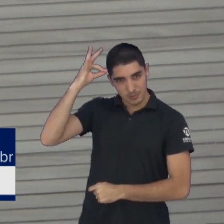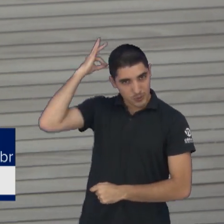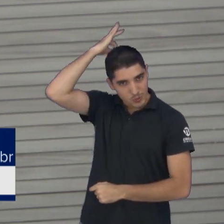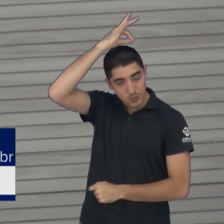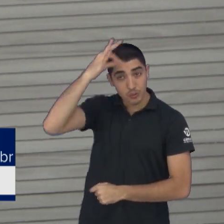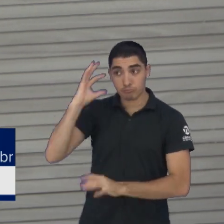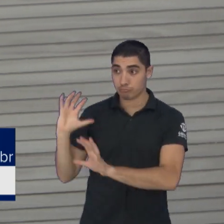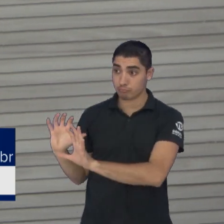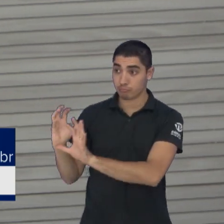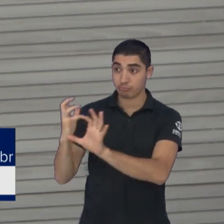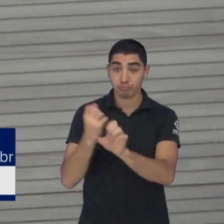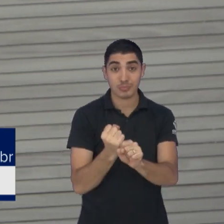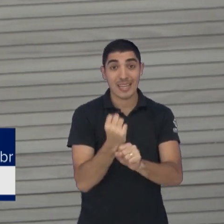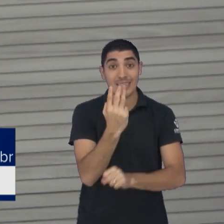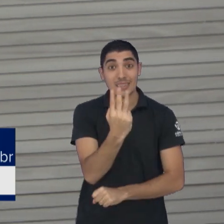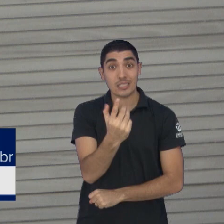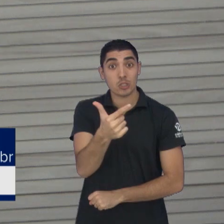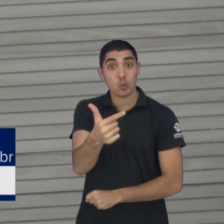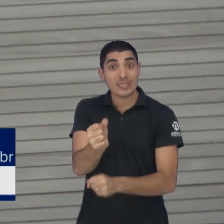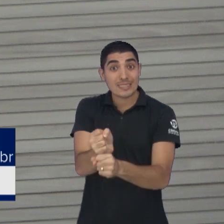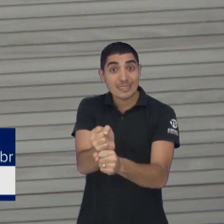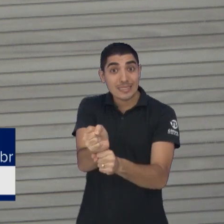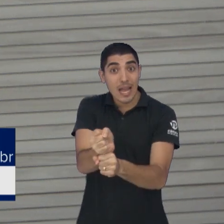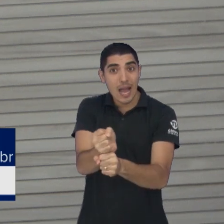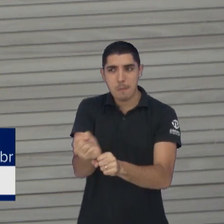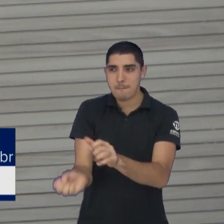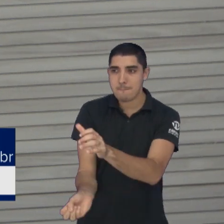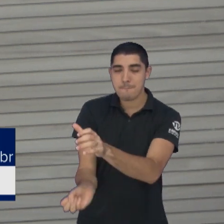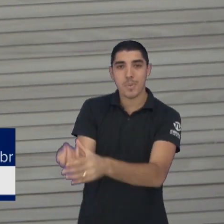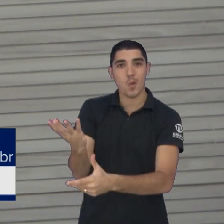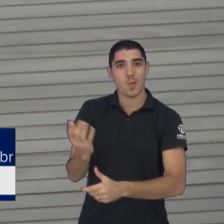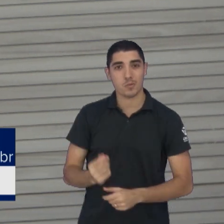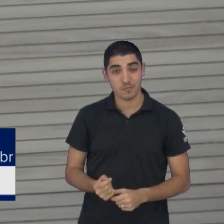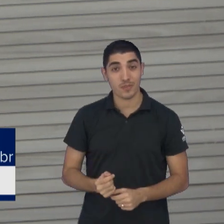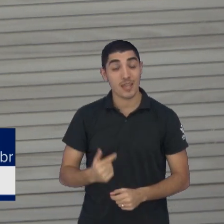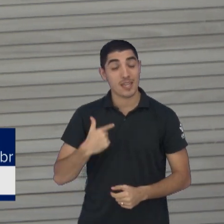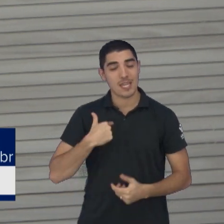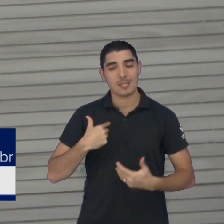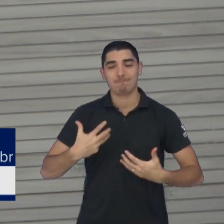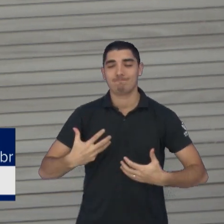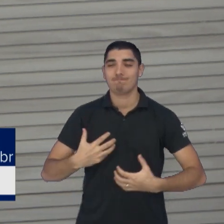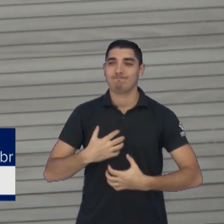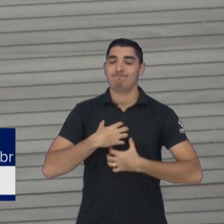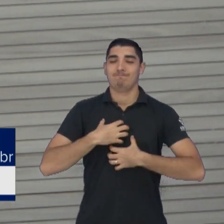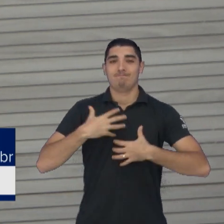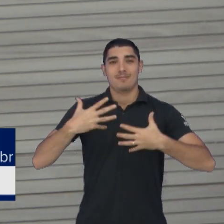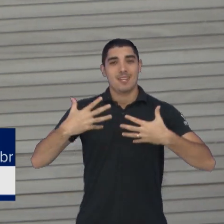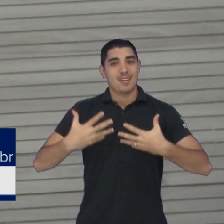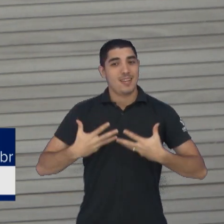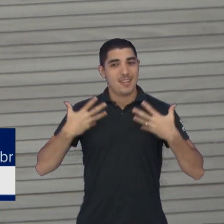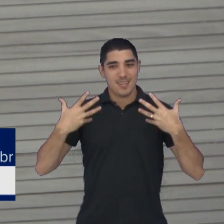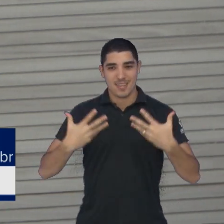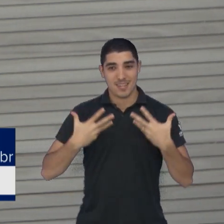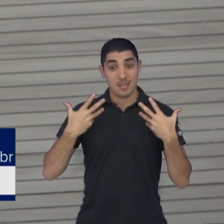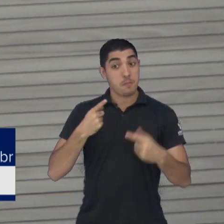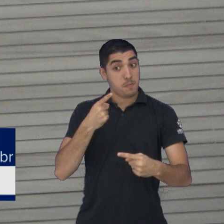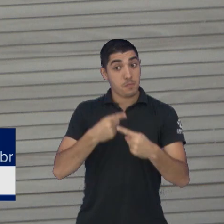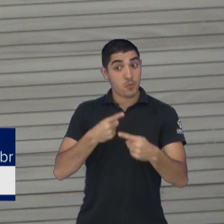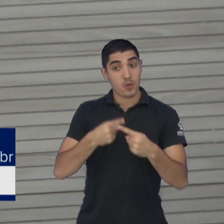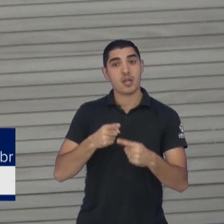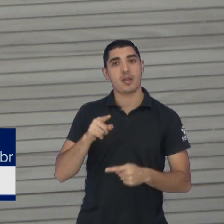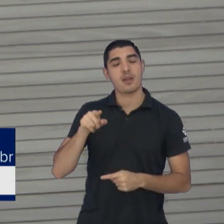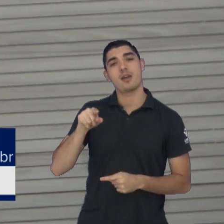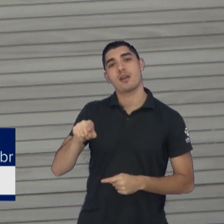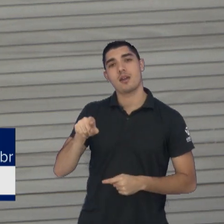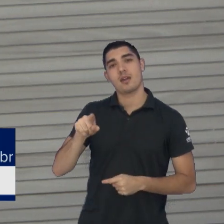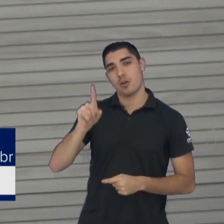anos de criação, senhor presidente. Eu falo isso com muita alegria, porque eu estava lá no dia